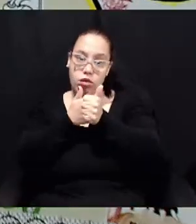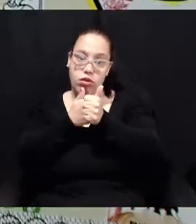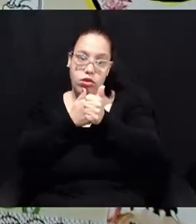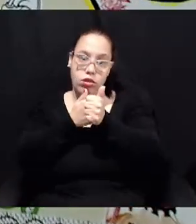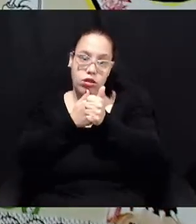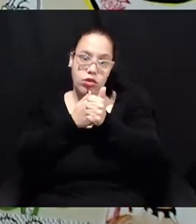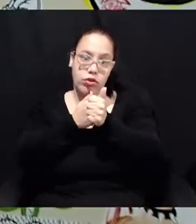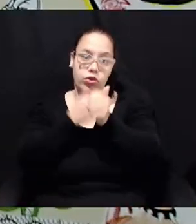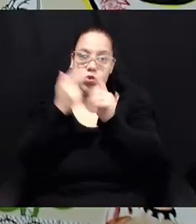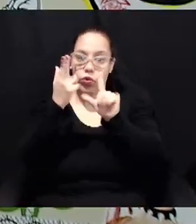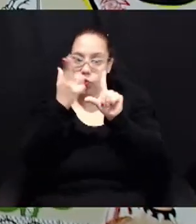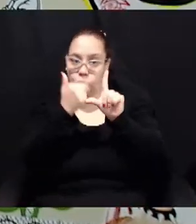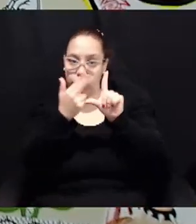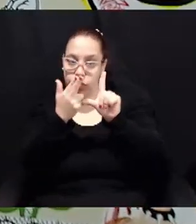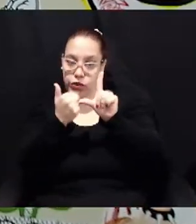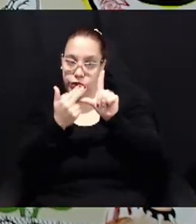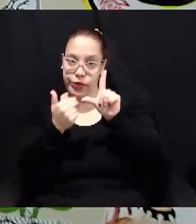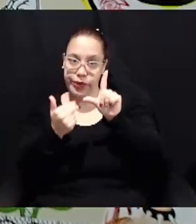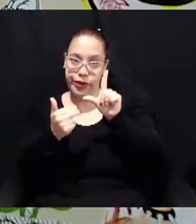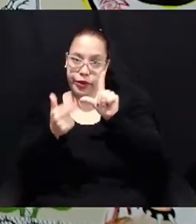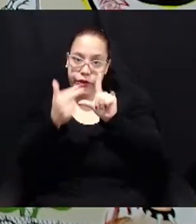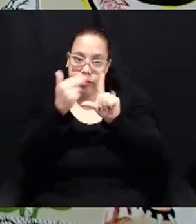desenho e a criatividade foi o design gráfico.